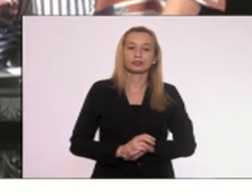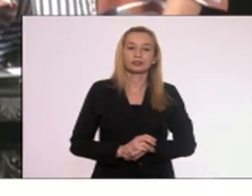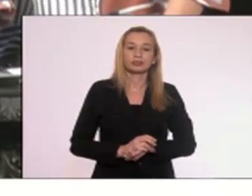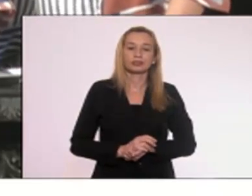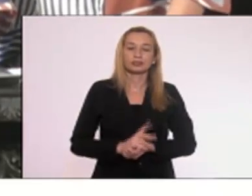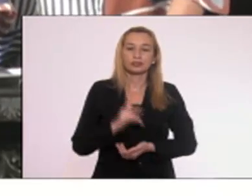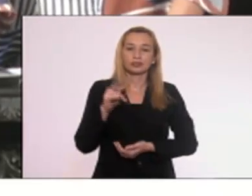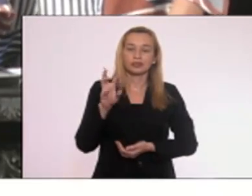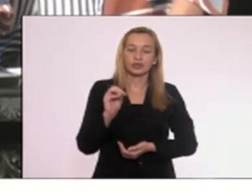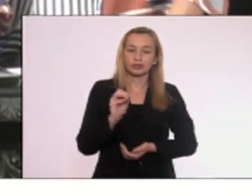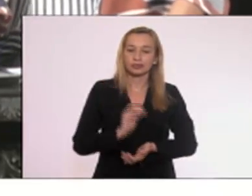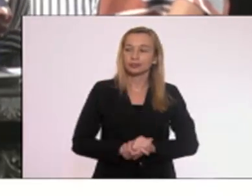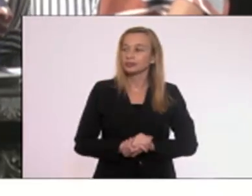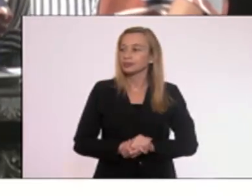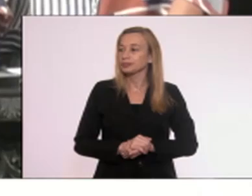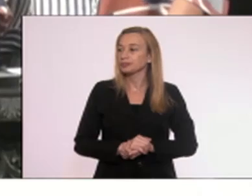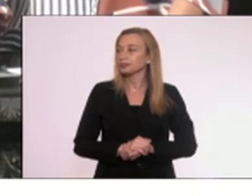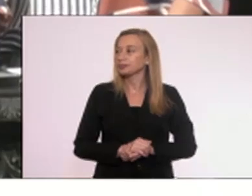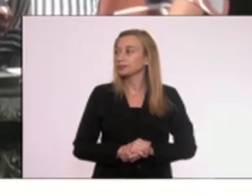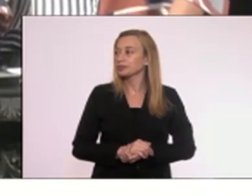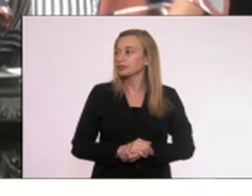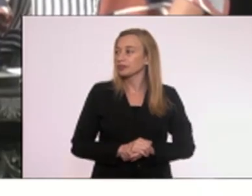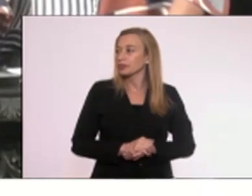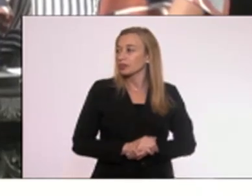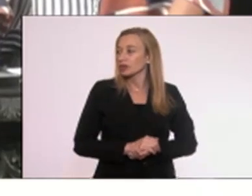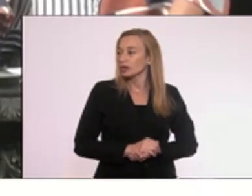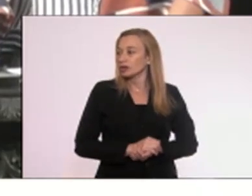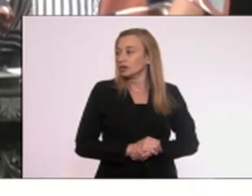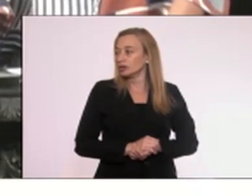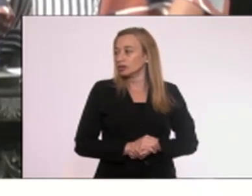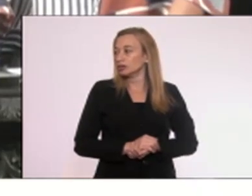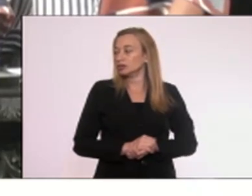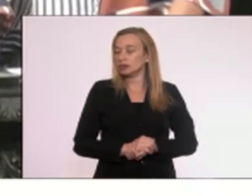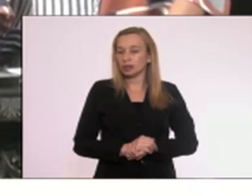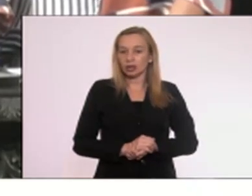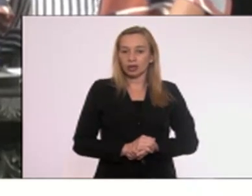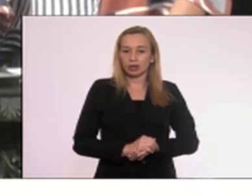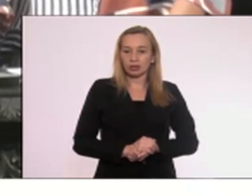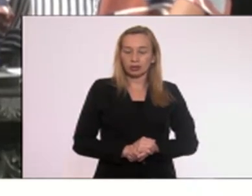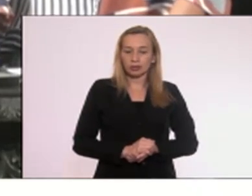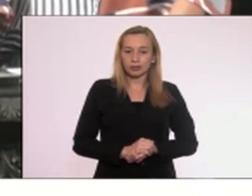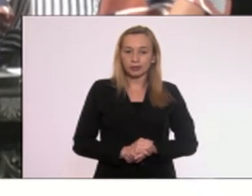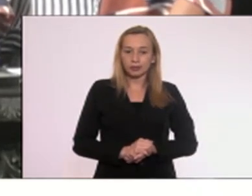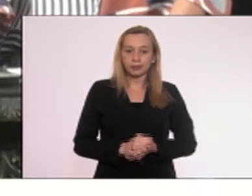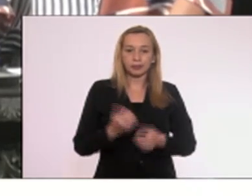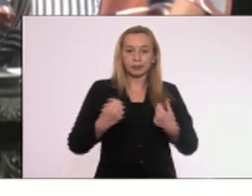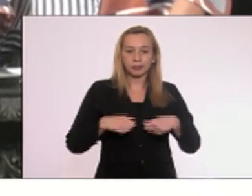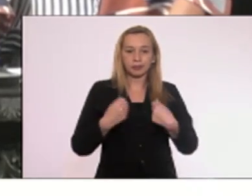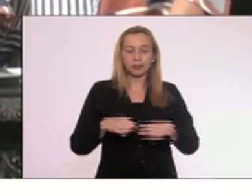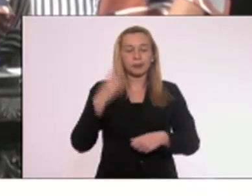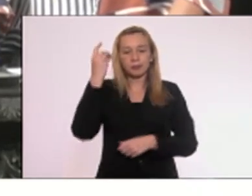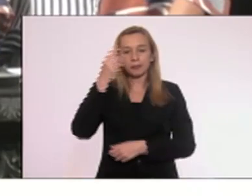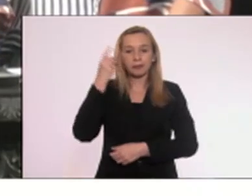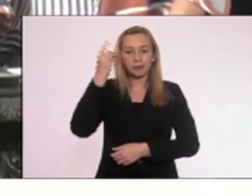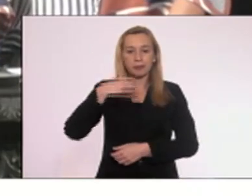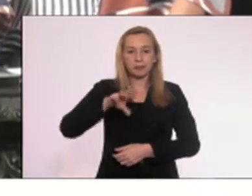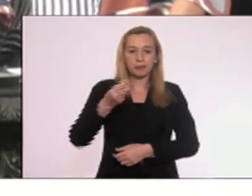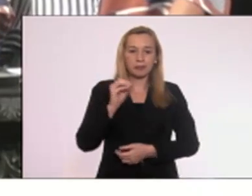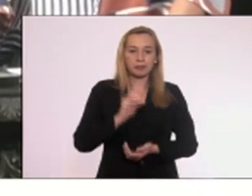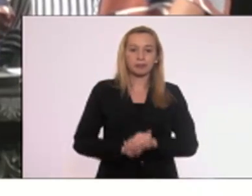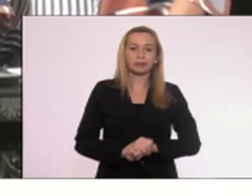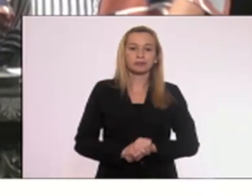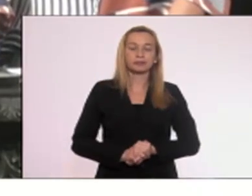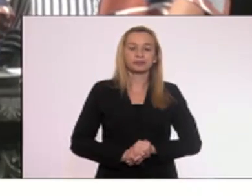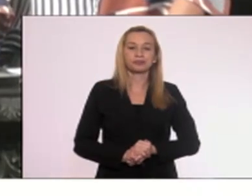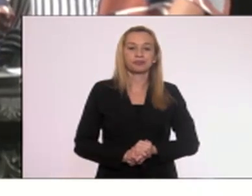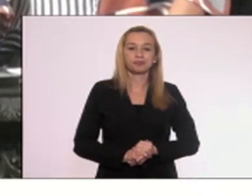aos vetos, mas preciso, deputado Márcio, que atendeu o